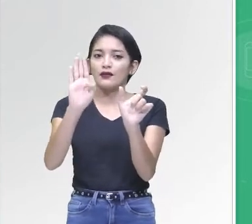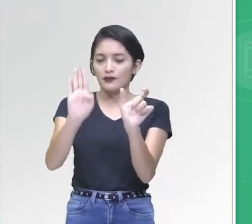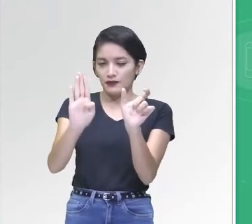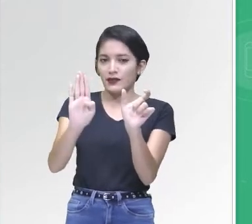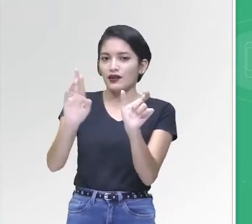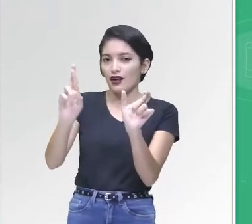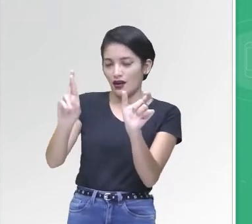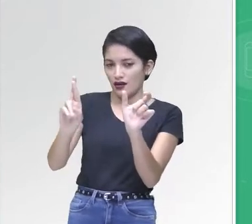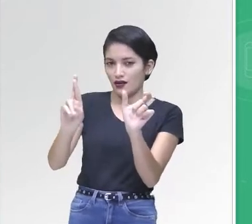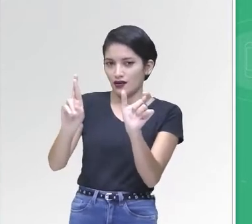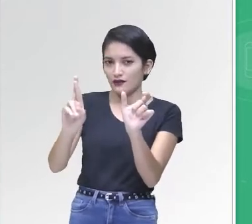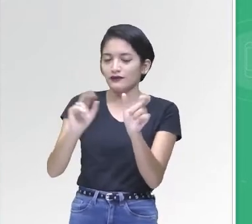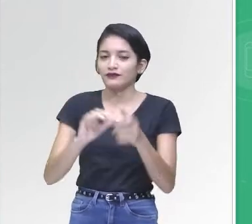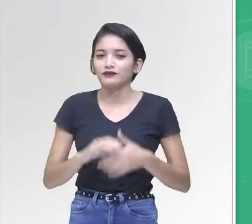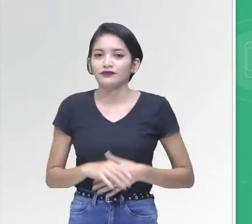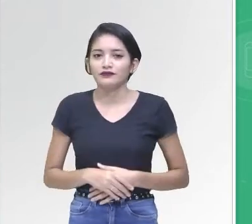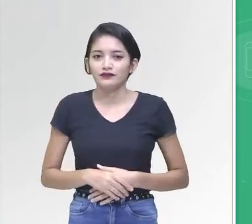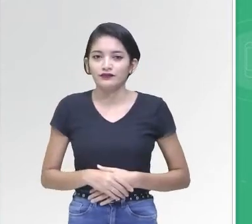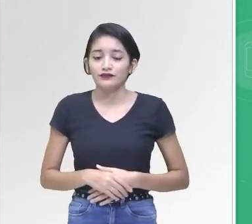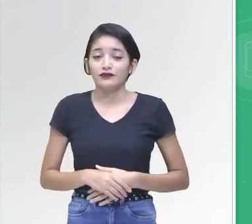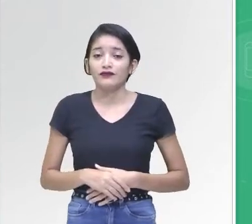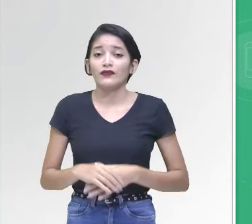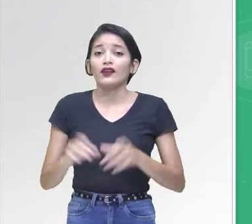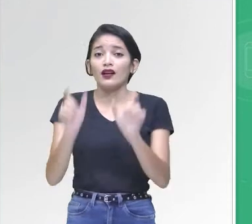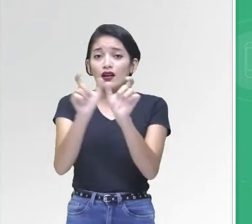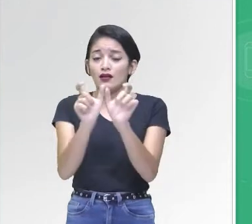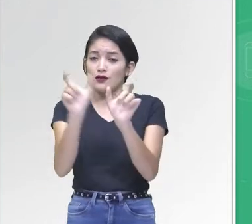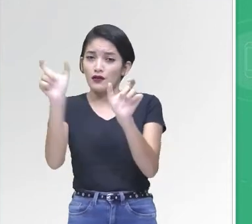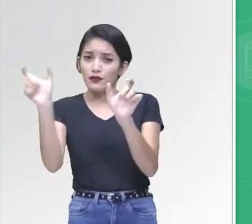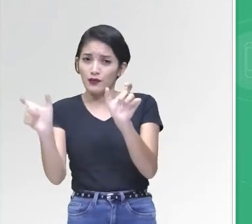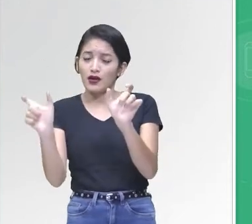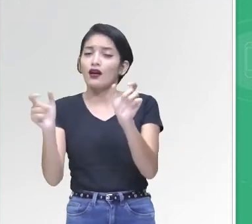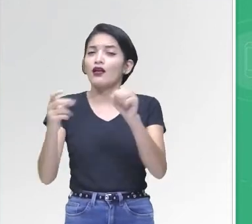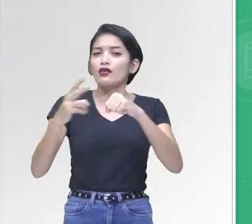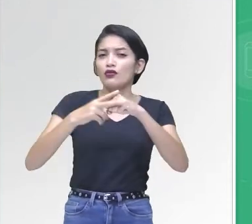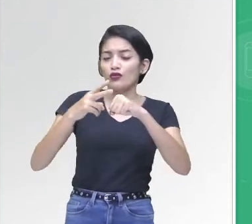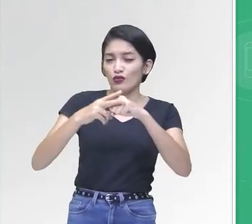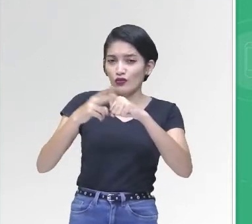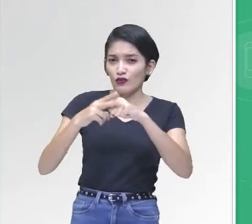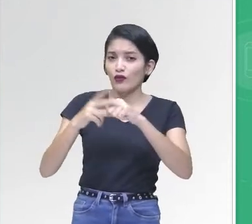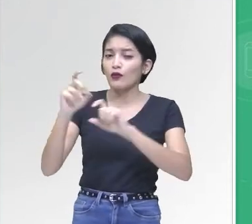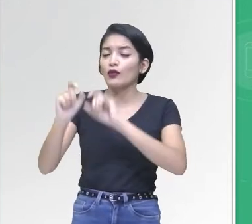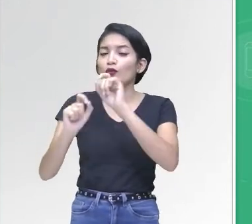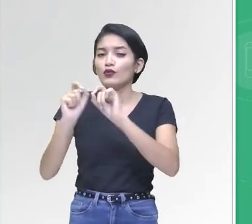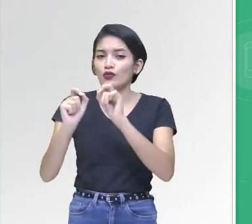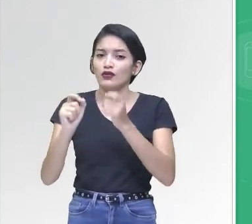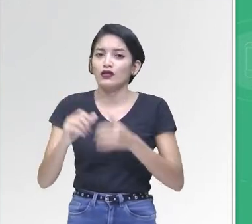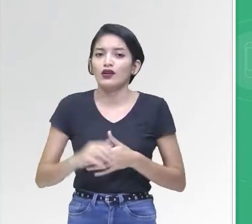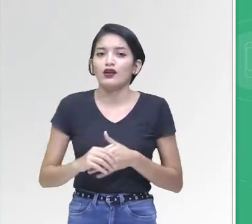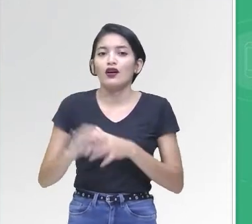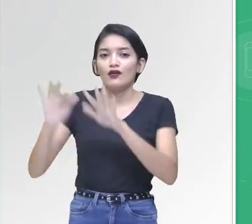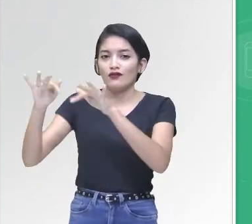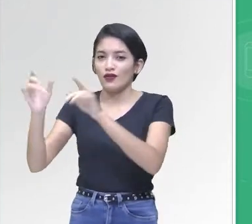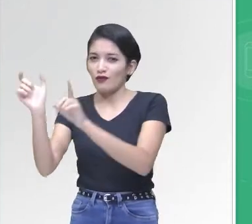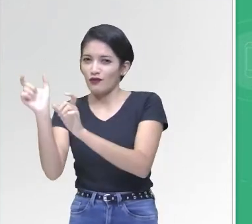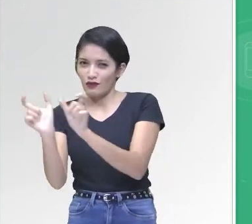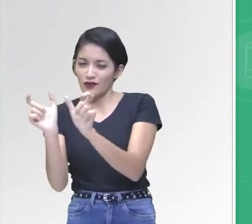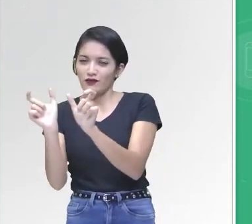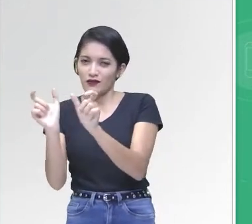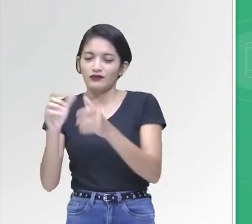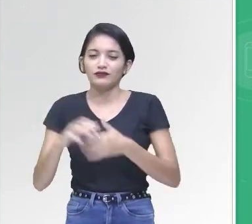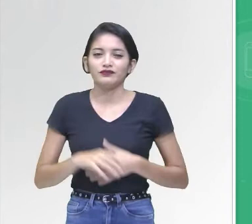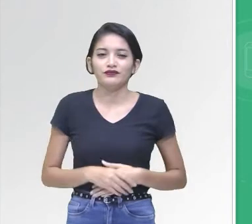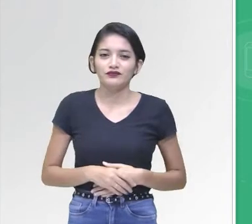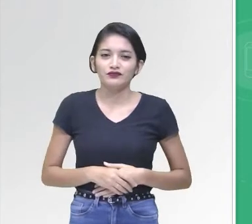H-A-B-L. Tirou a terminação do verbo, o que sobra é a raiz. Então, nós temos